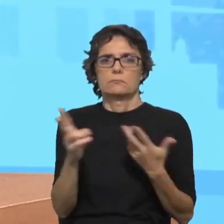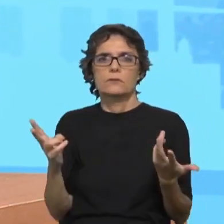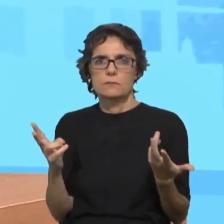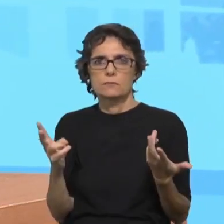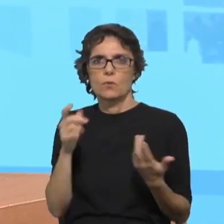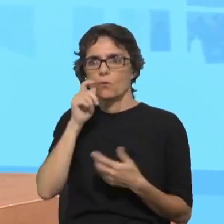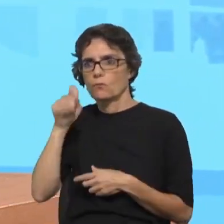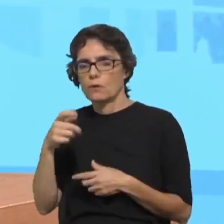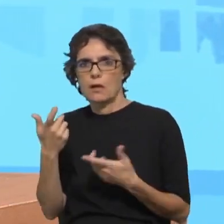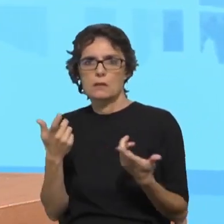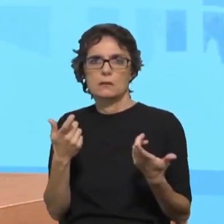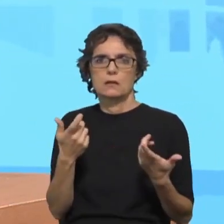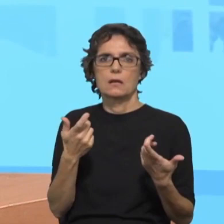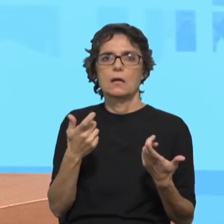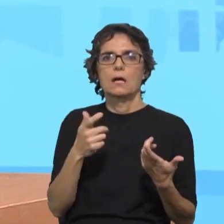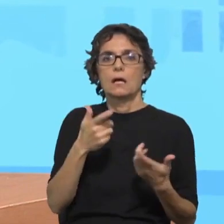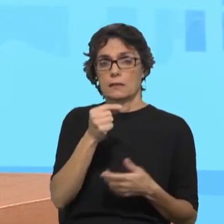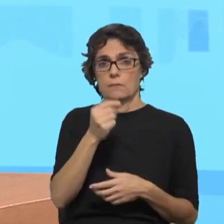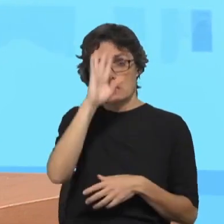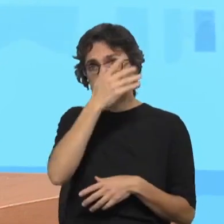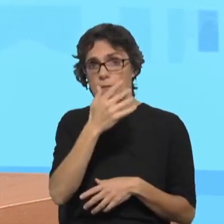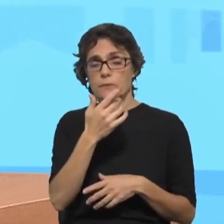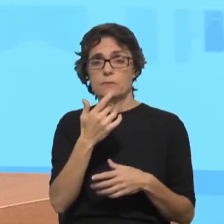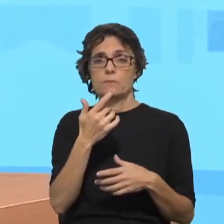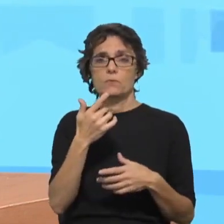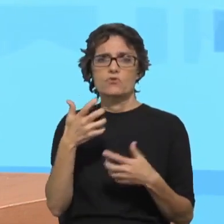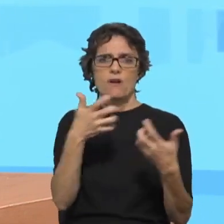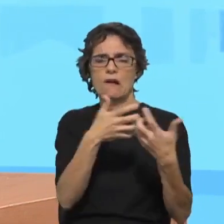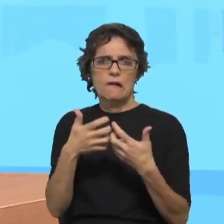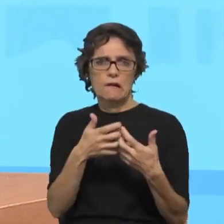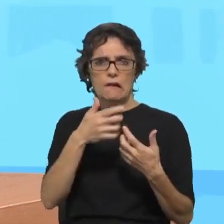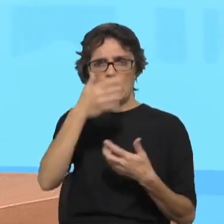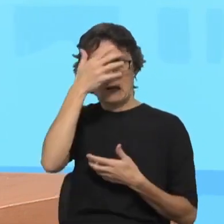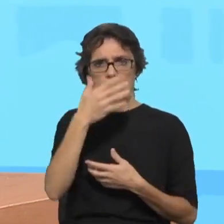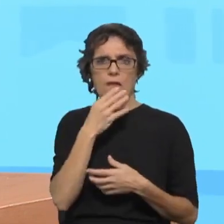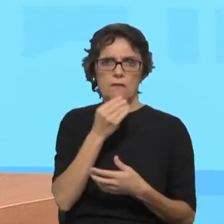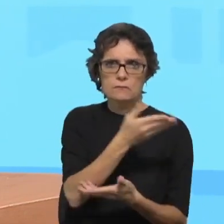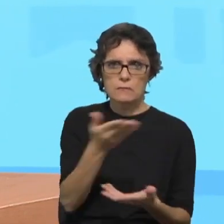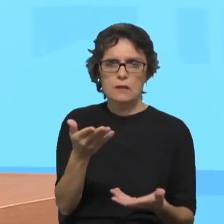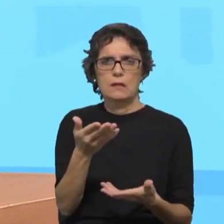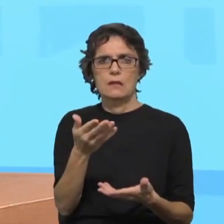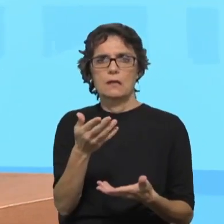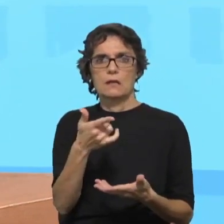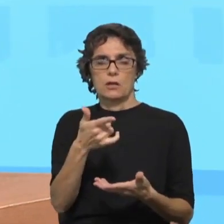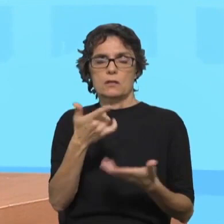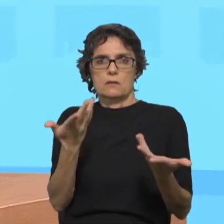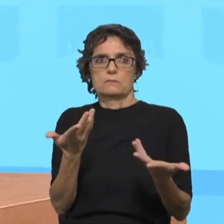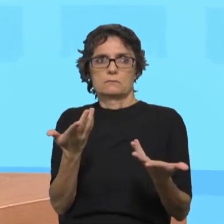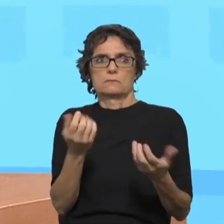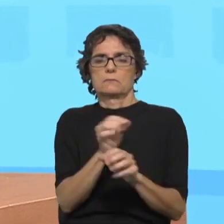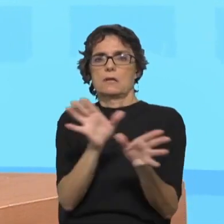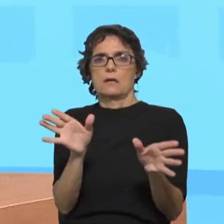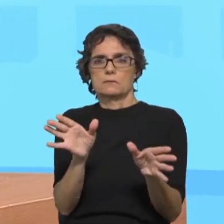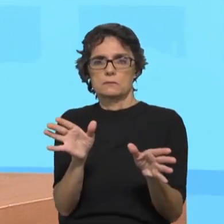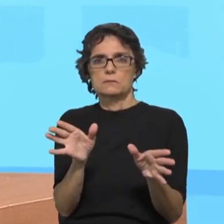na Ucrânia, quer no conflito do Médio Oriente, ou seja, 2 chagas tremendas, abertas diante dos nossos olhos a